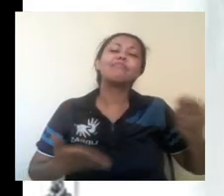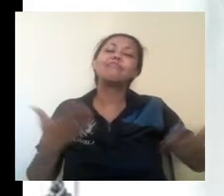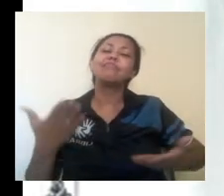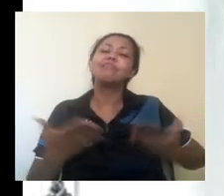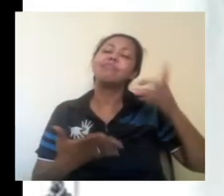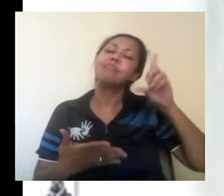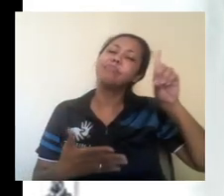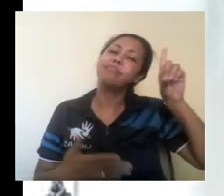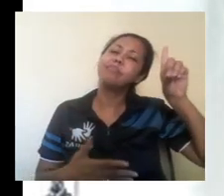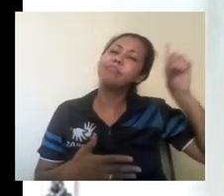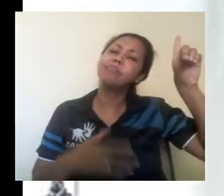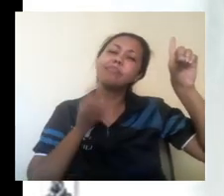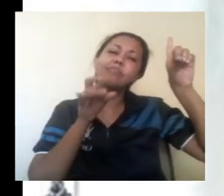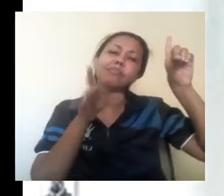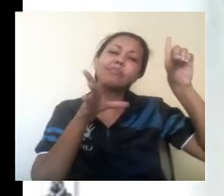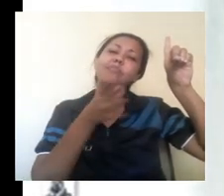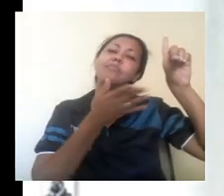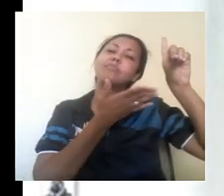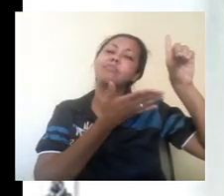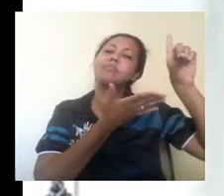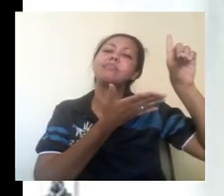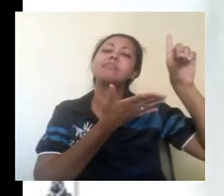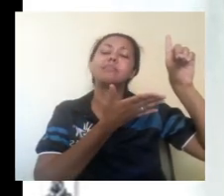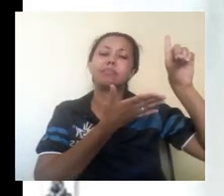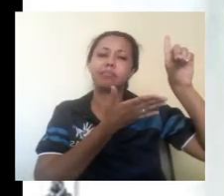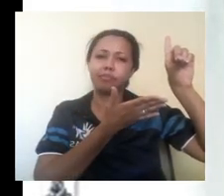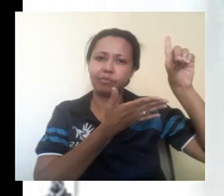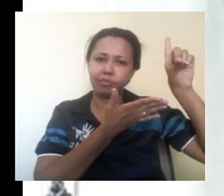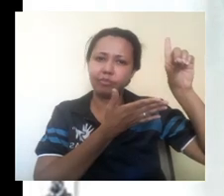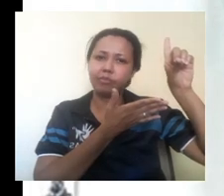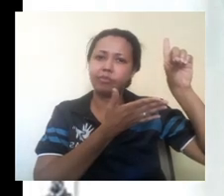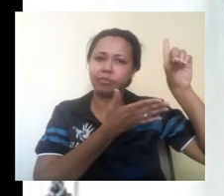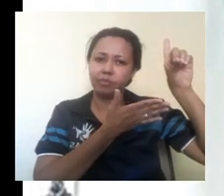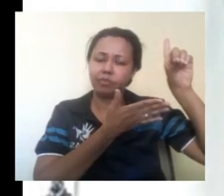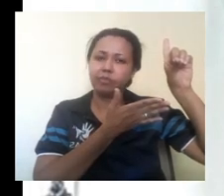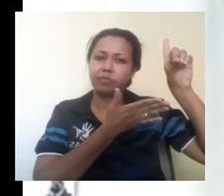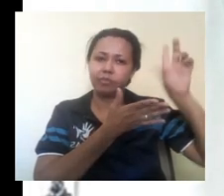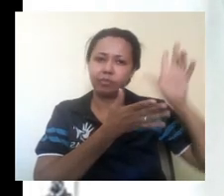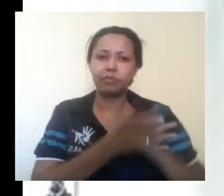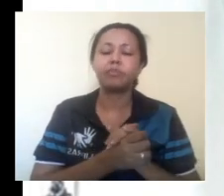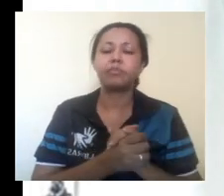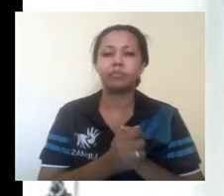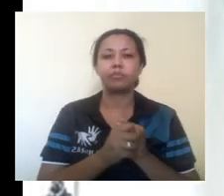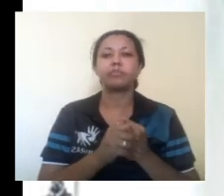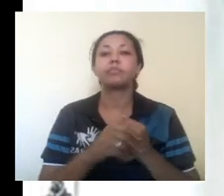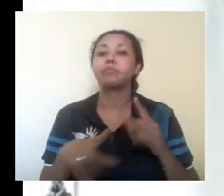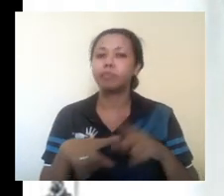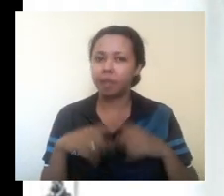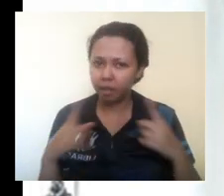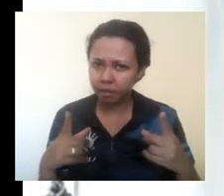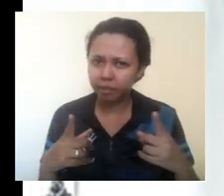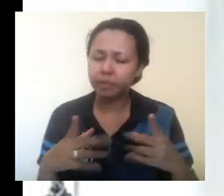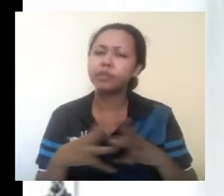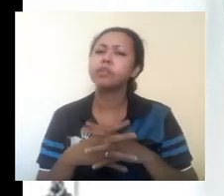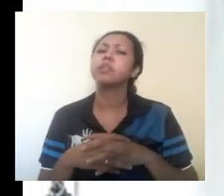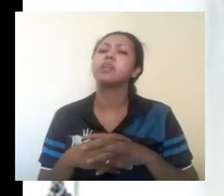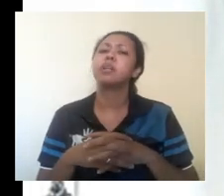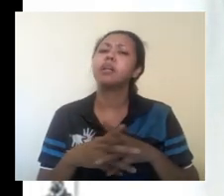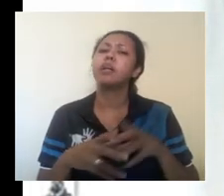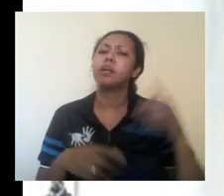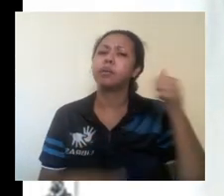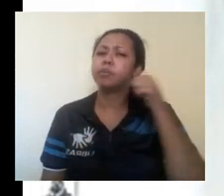ou não existe, como é que eu posso dizer... No planeta Terra não tem isso, né? Eu não acredito